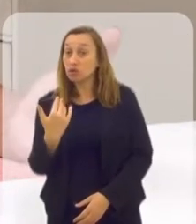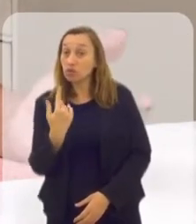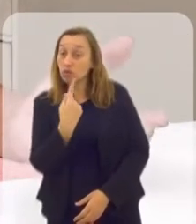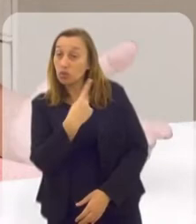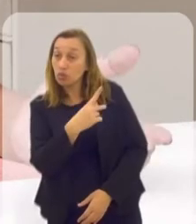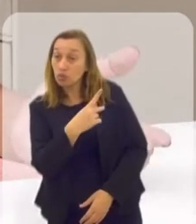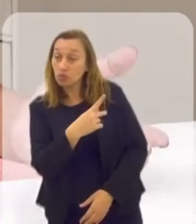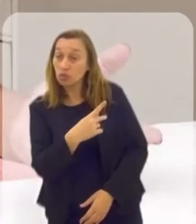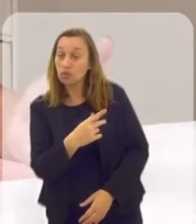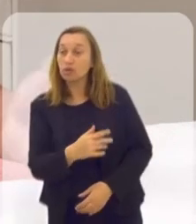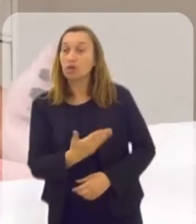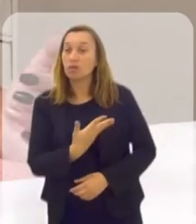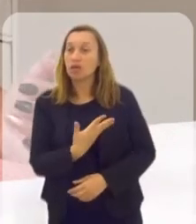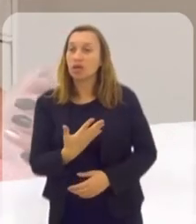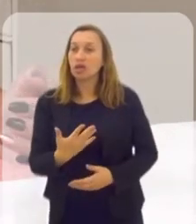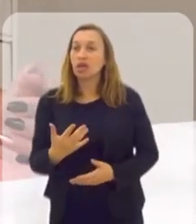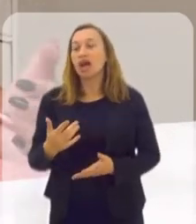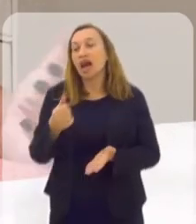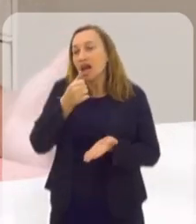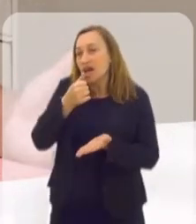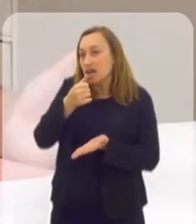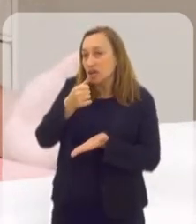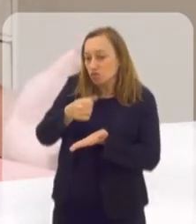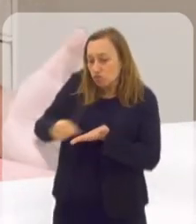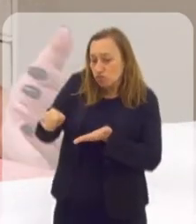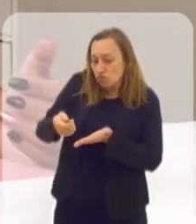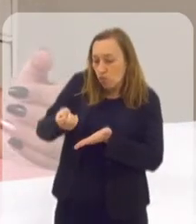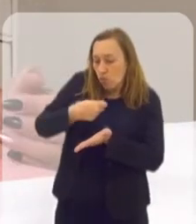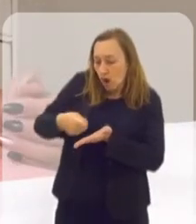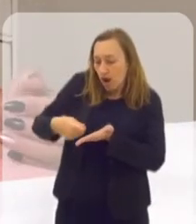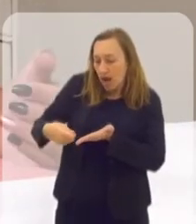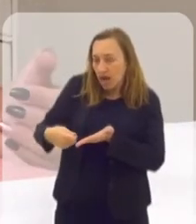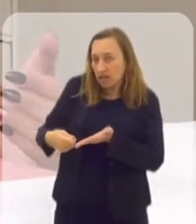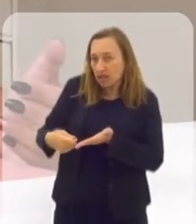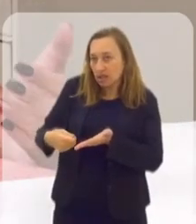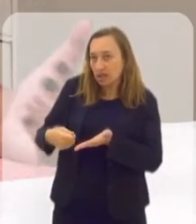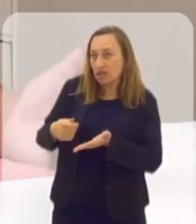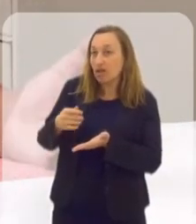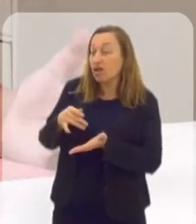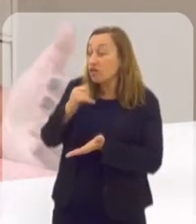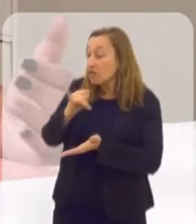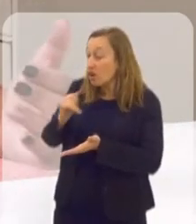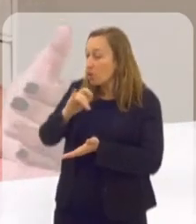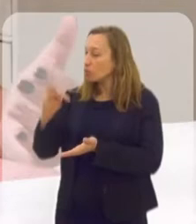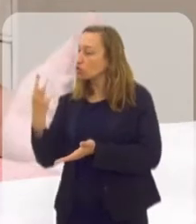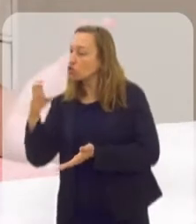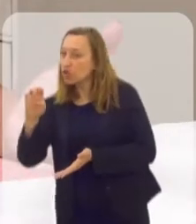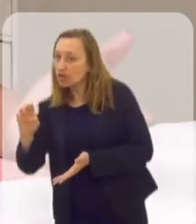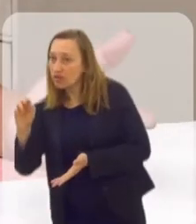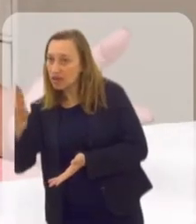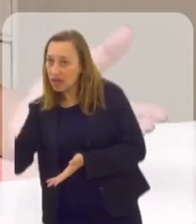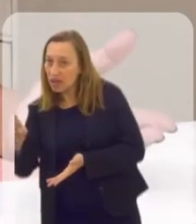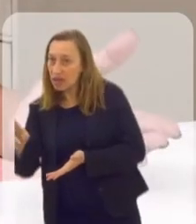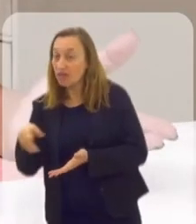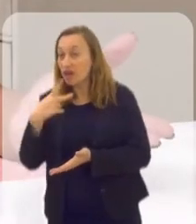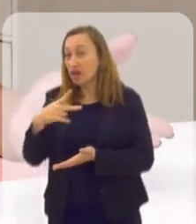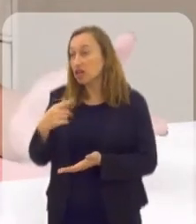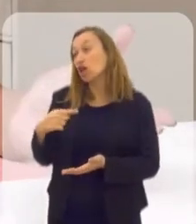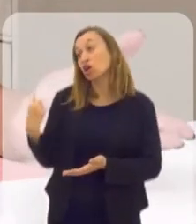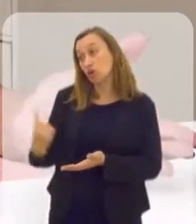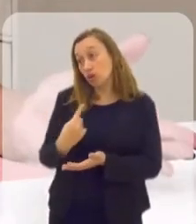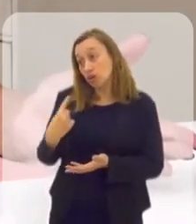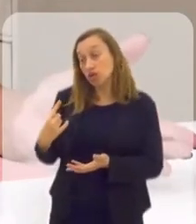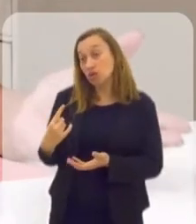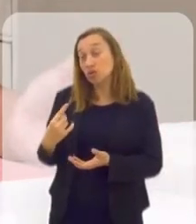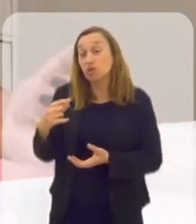e ele, através de Chico Xavier, enviou uma carta aos pais contando que não. Eles infelizmente estavam